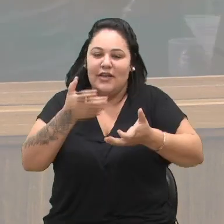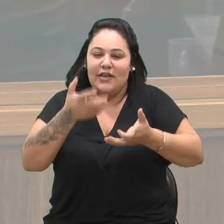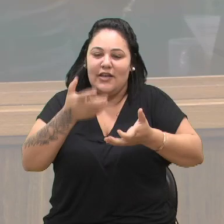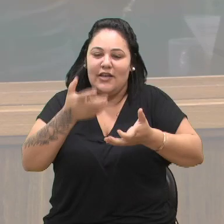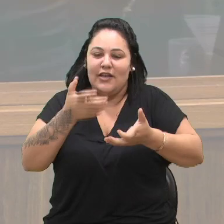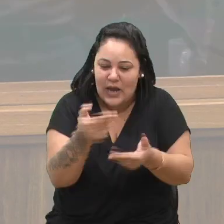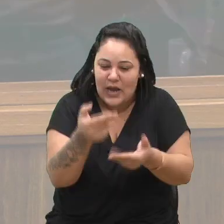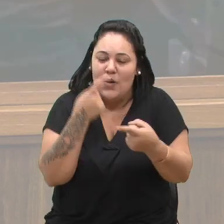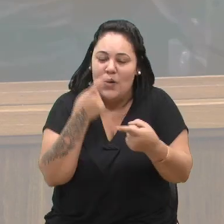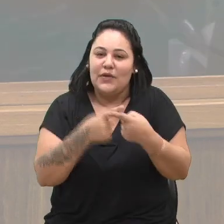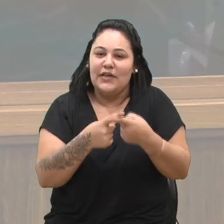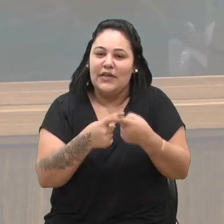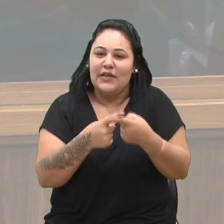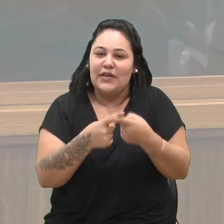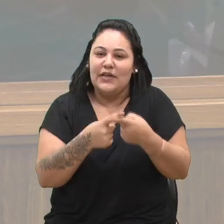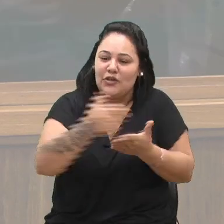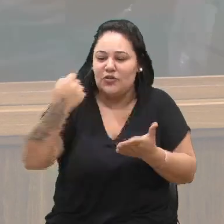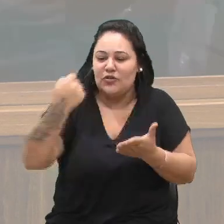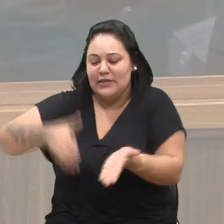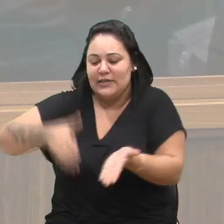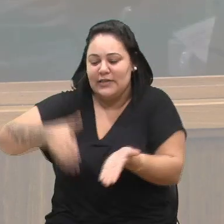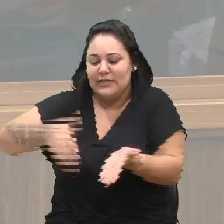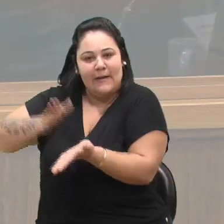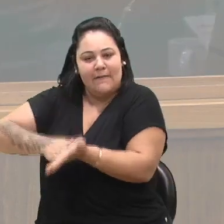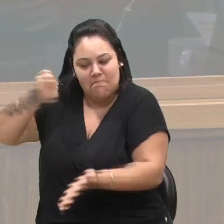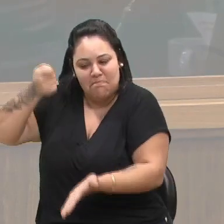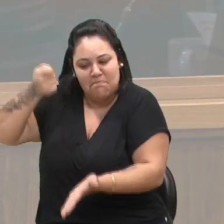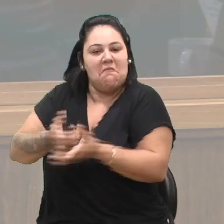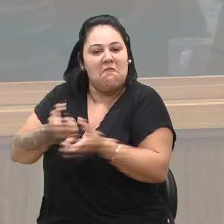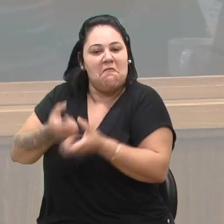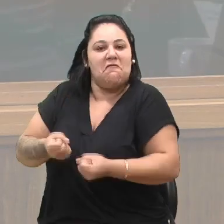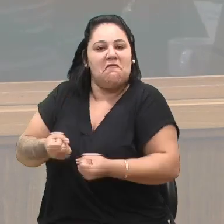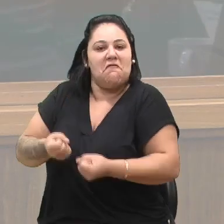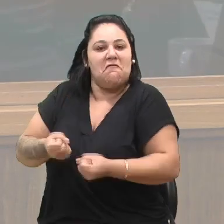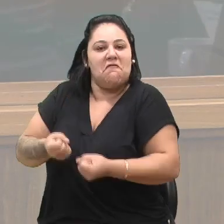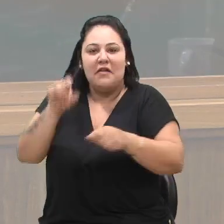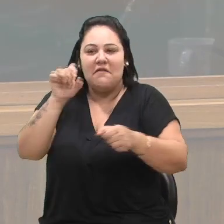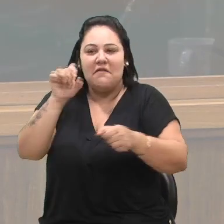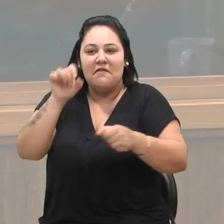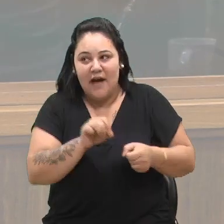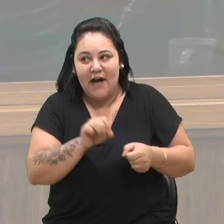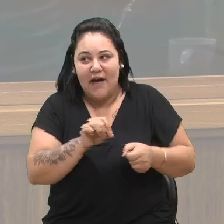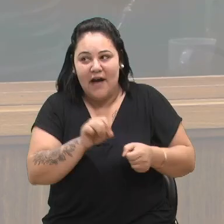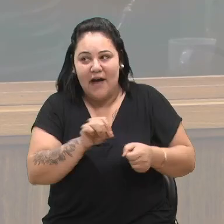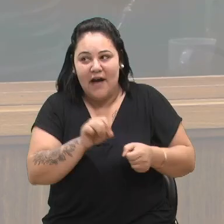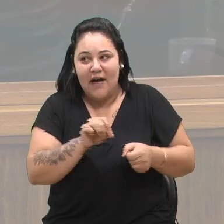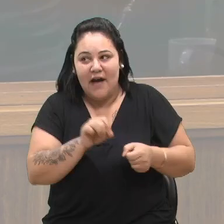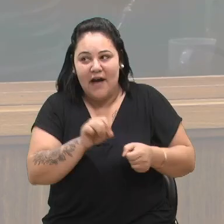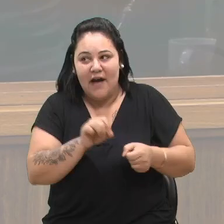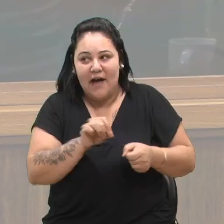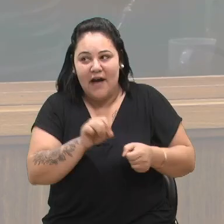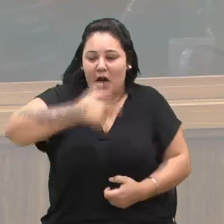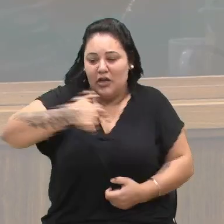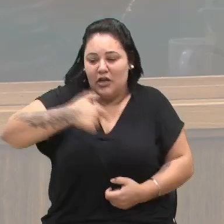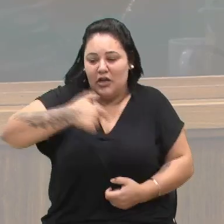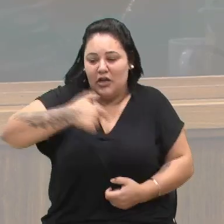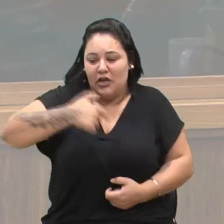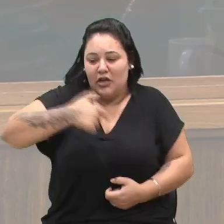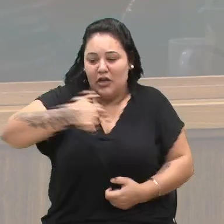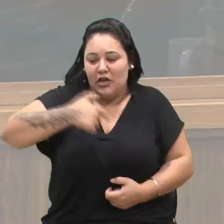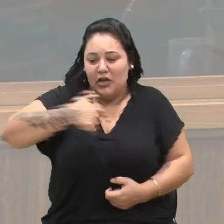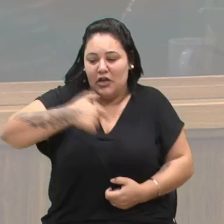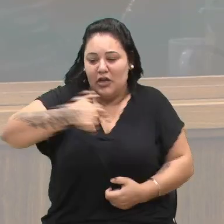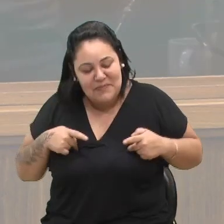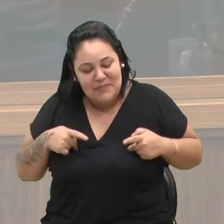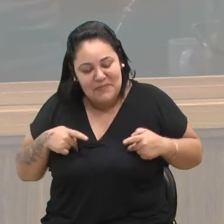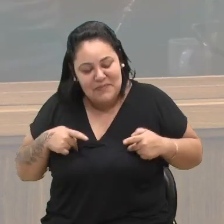precisa cobrar, precisa ser um pouco mais incisivo, a gente também faz. Então, eu acho que eu precisava ter esse reconhecimento, fazer